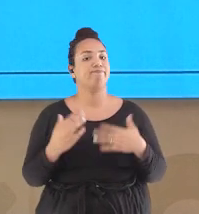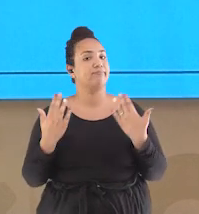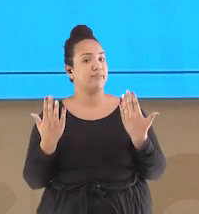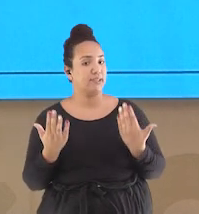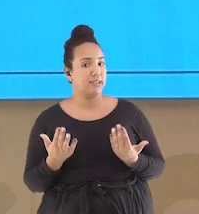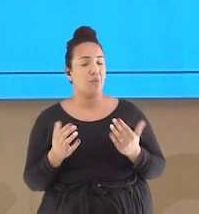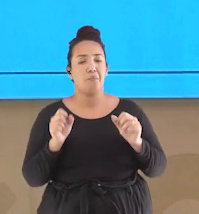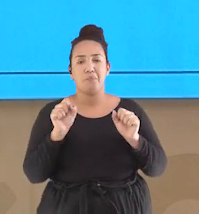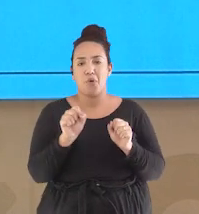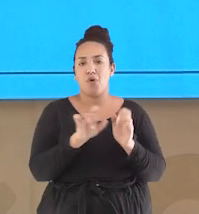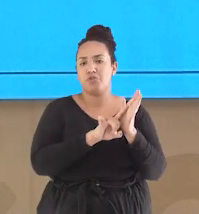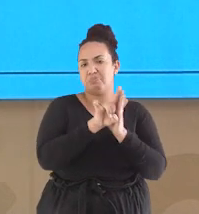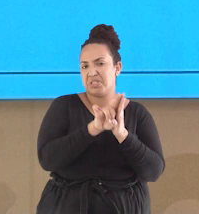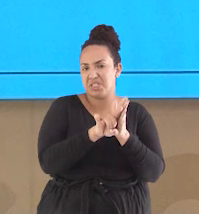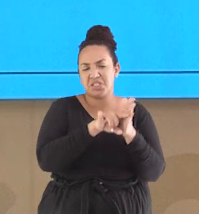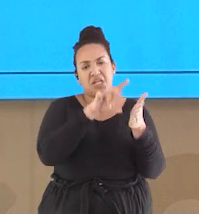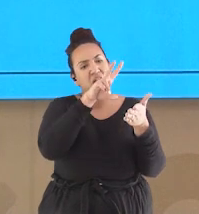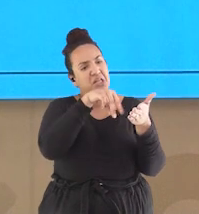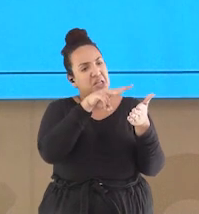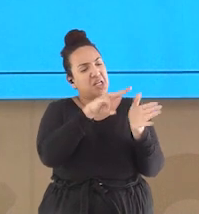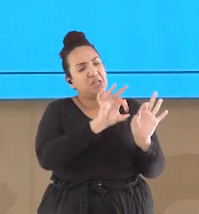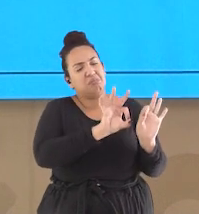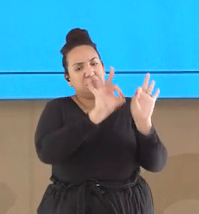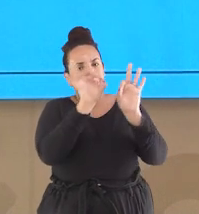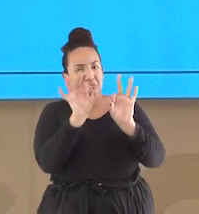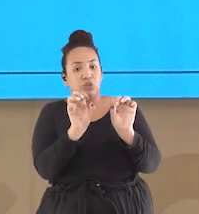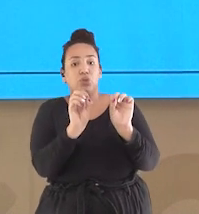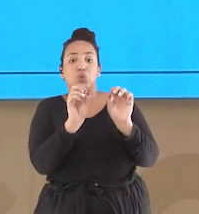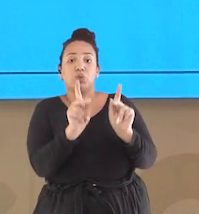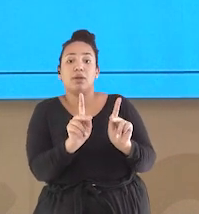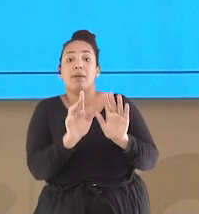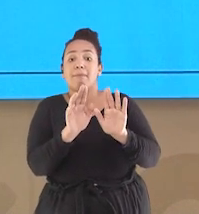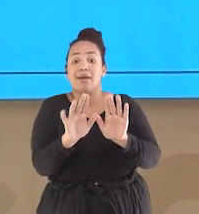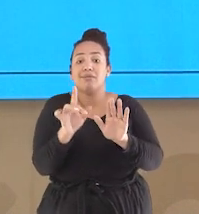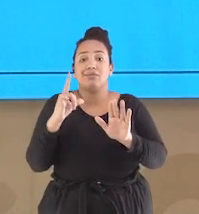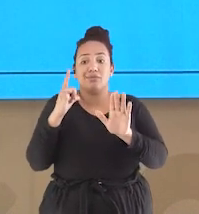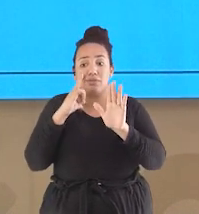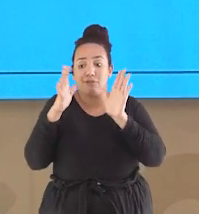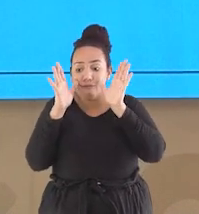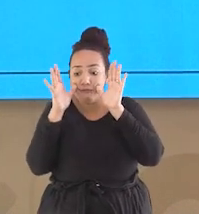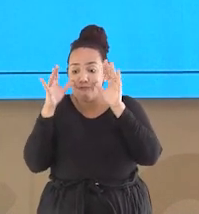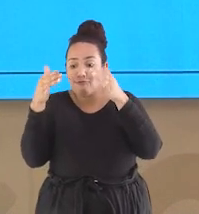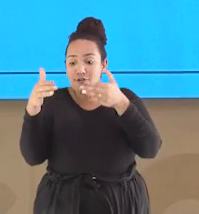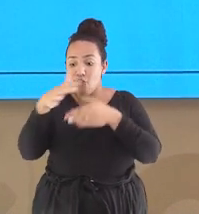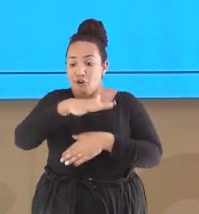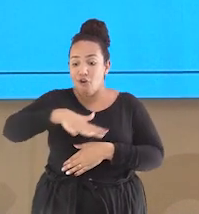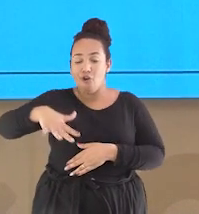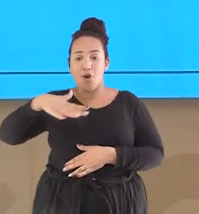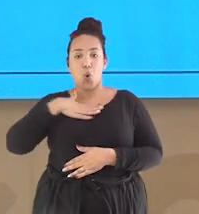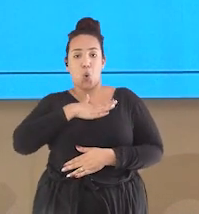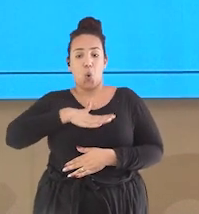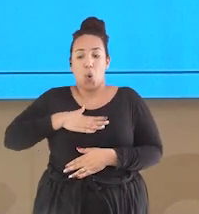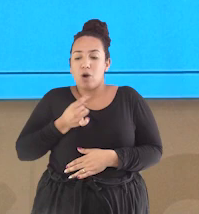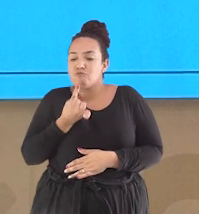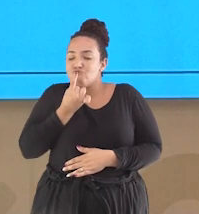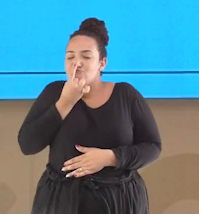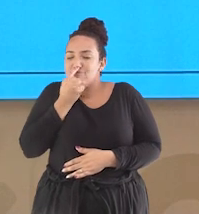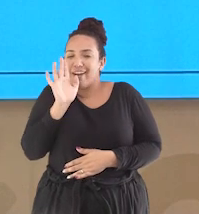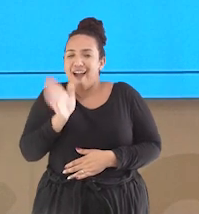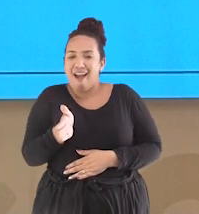um possa pesquisar e ler ou assistir a resenhas, elas são destinadas ao público que gosta daquilo que está sendo